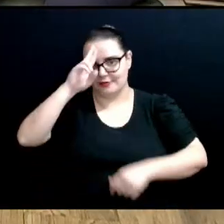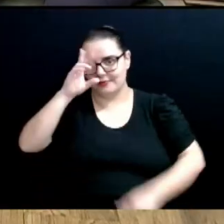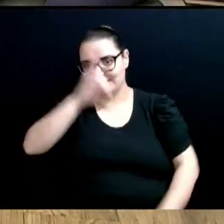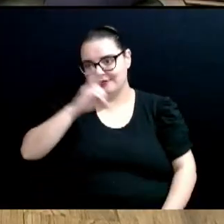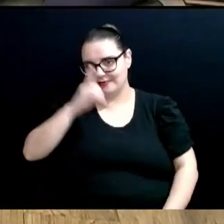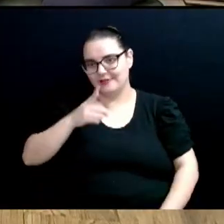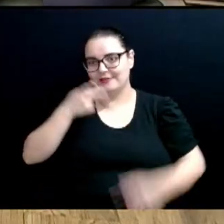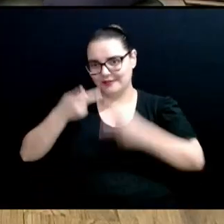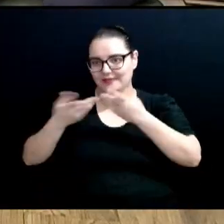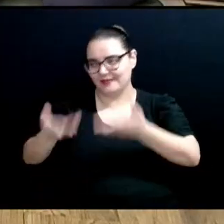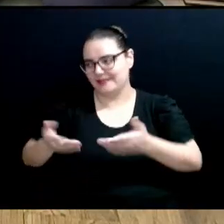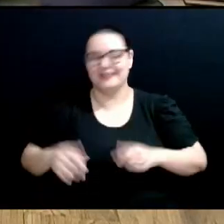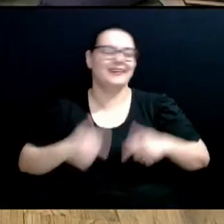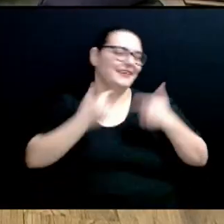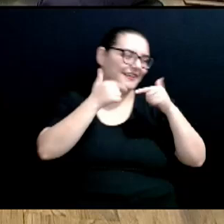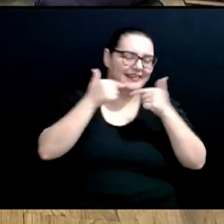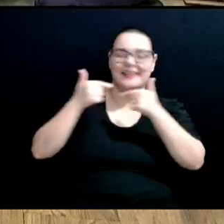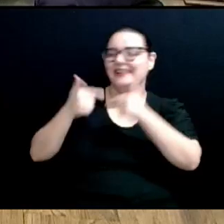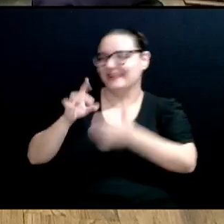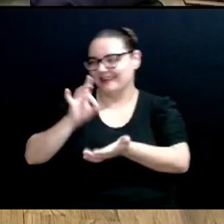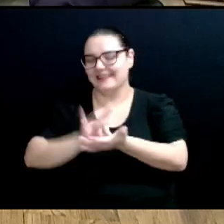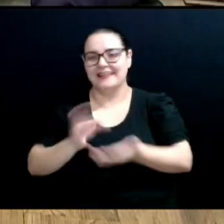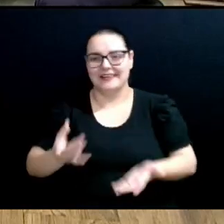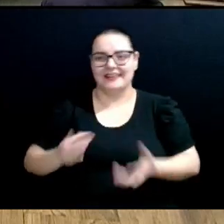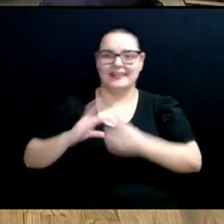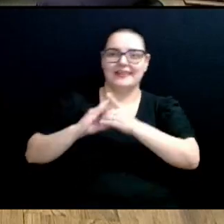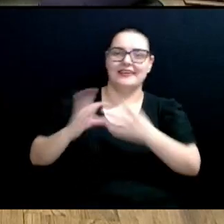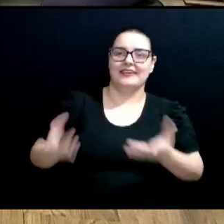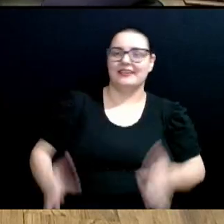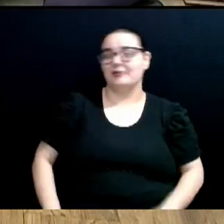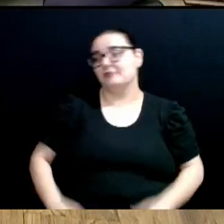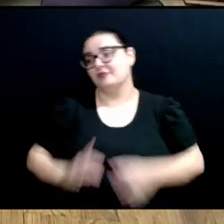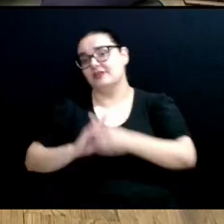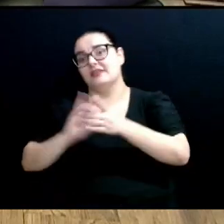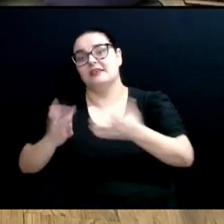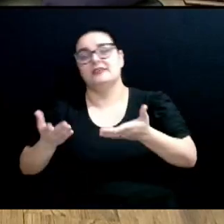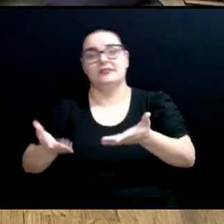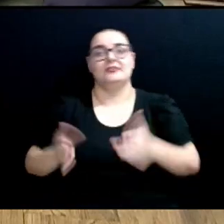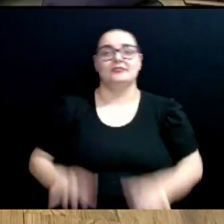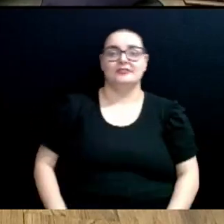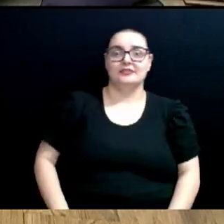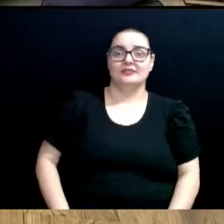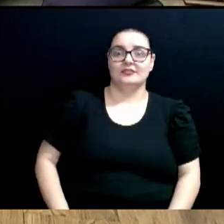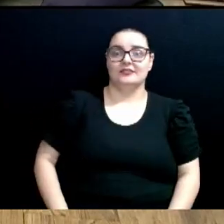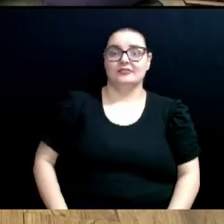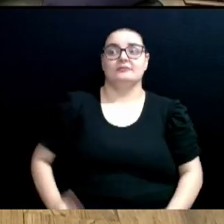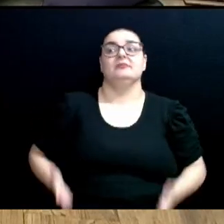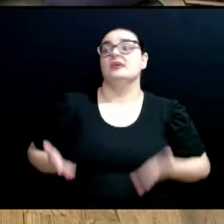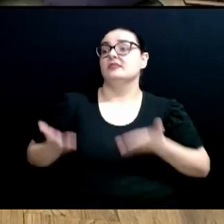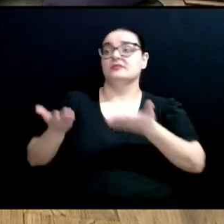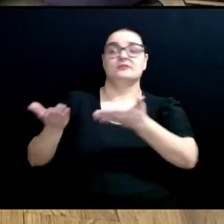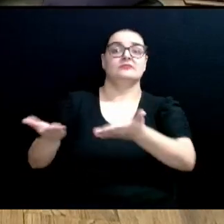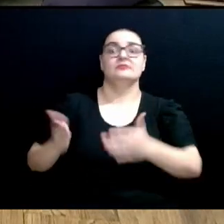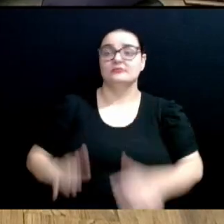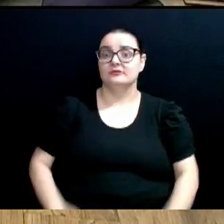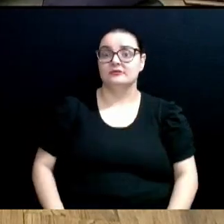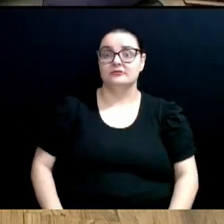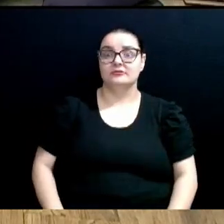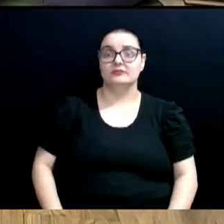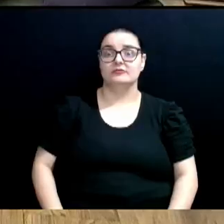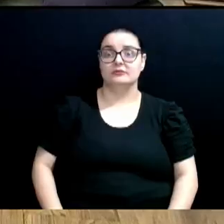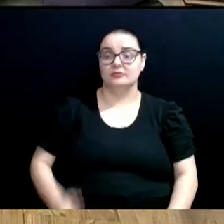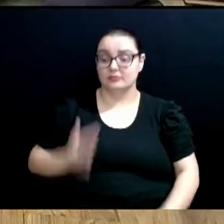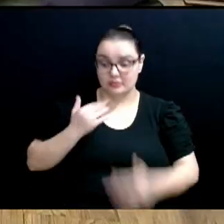né? É verdade. A democracia, mas a democracia não tá trazendo o alimento, não está trazendo